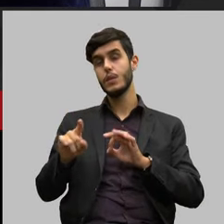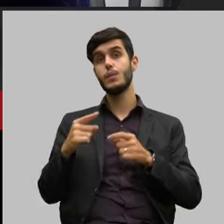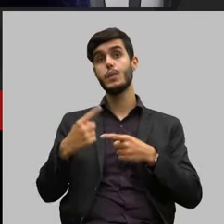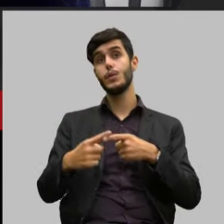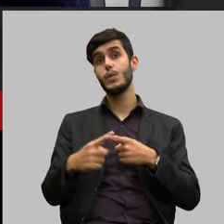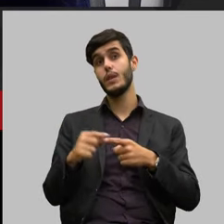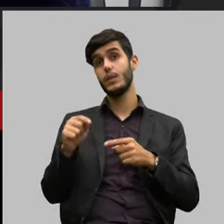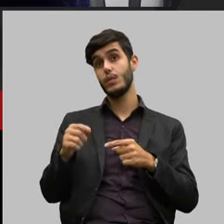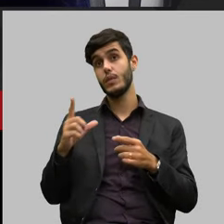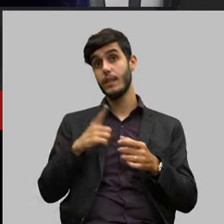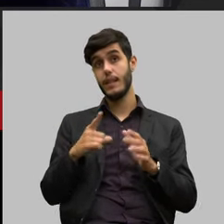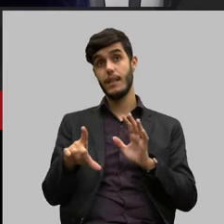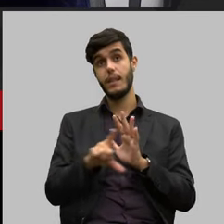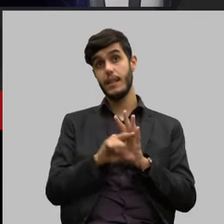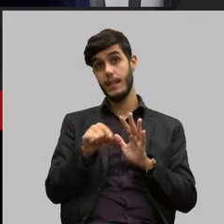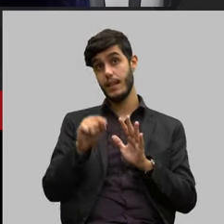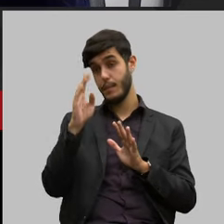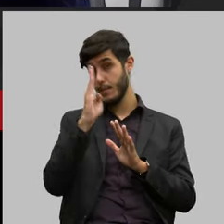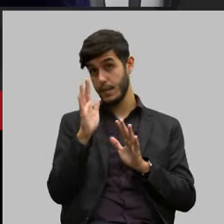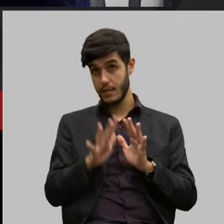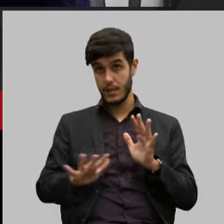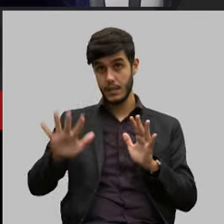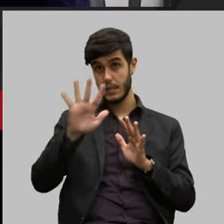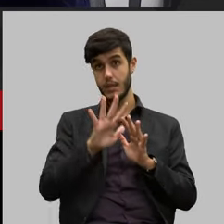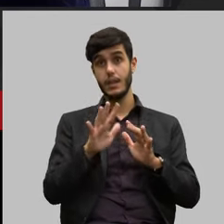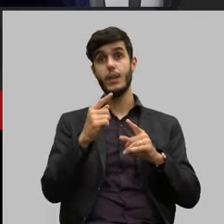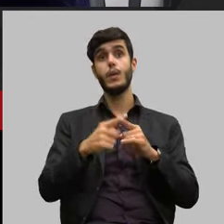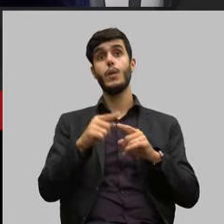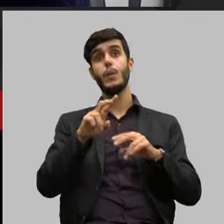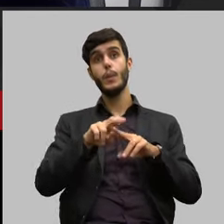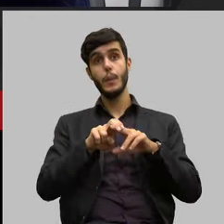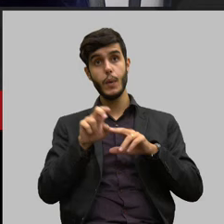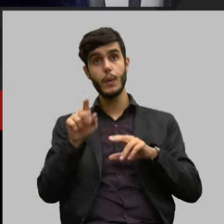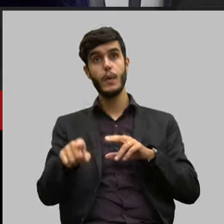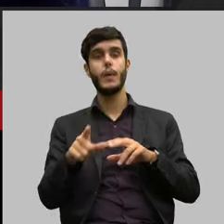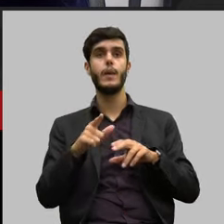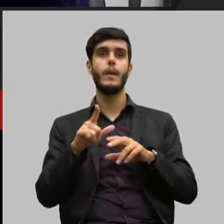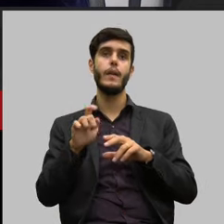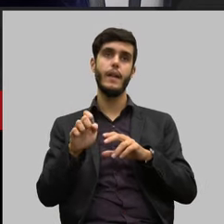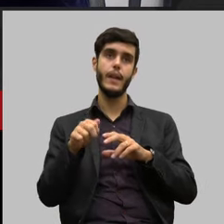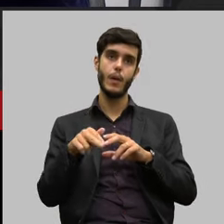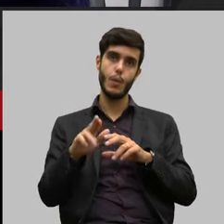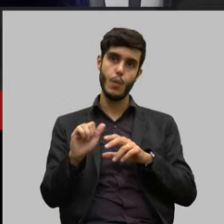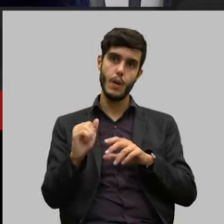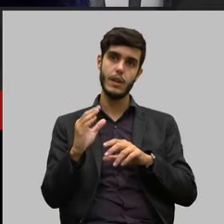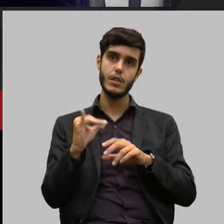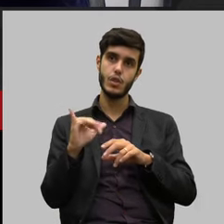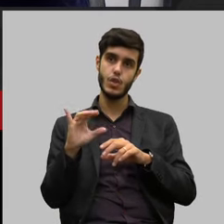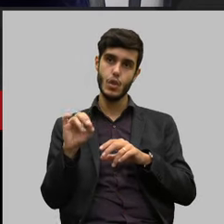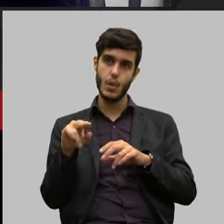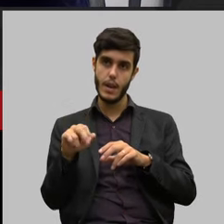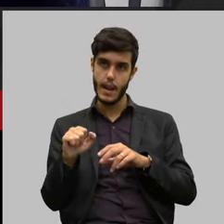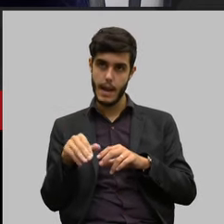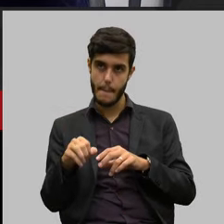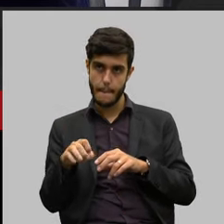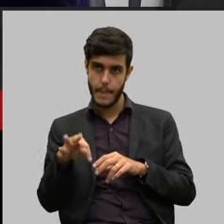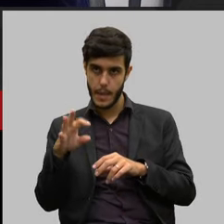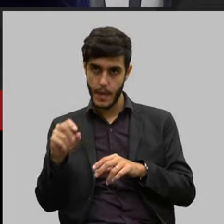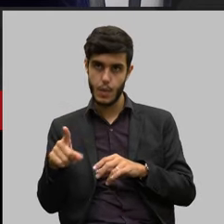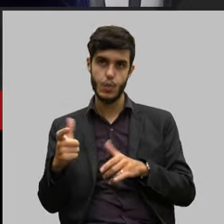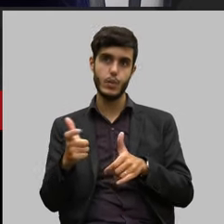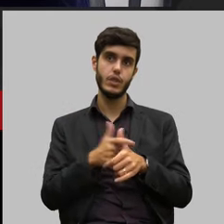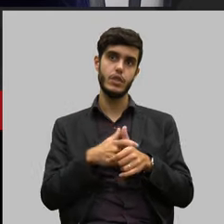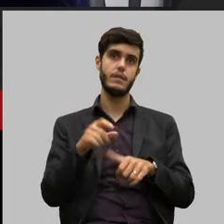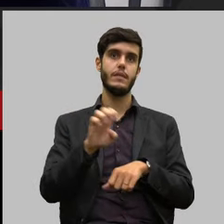existe na legislação nacional para o equacionamento de dívida de Estados eh